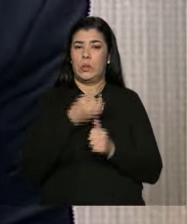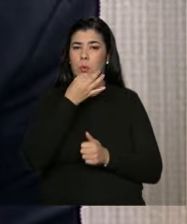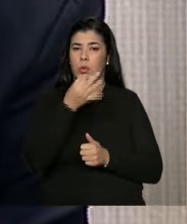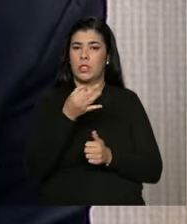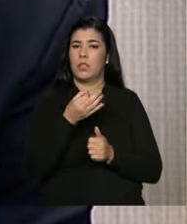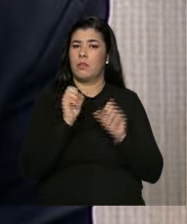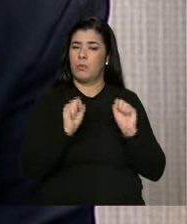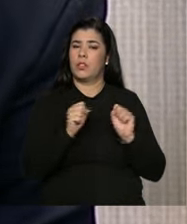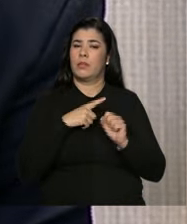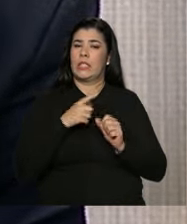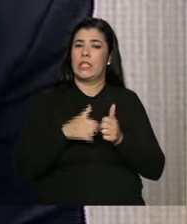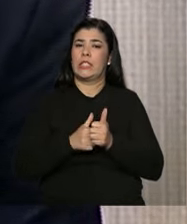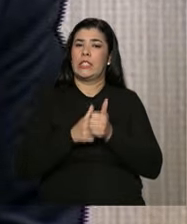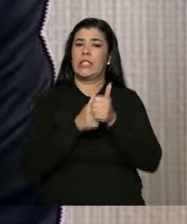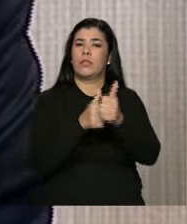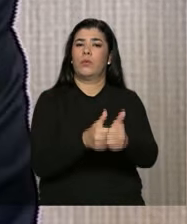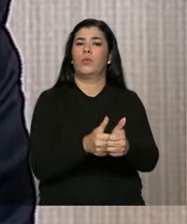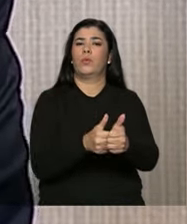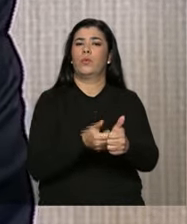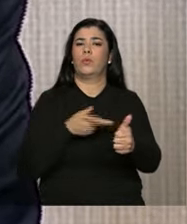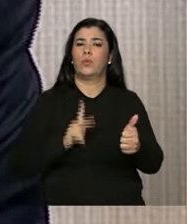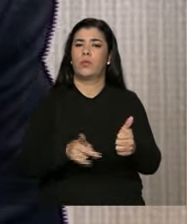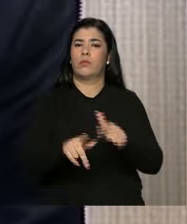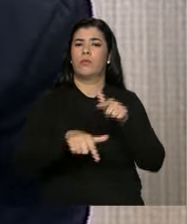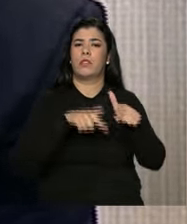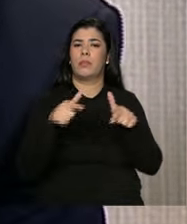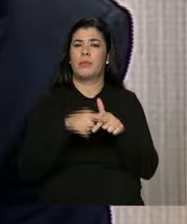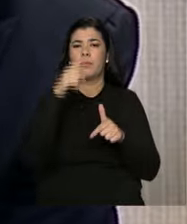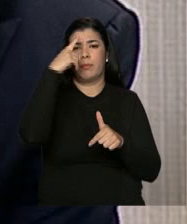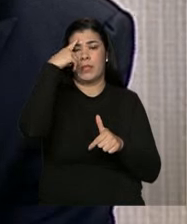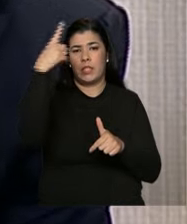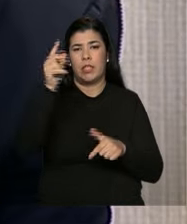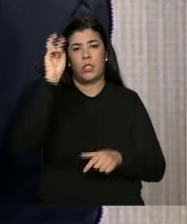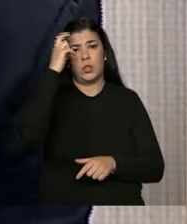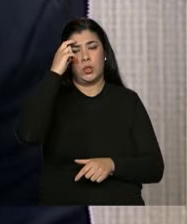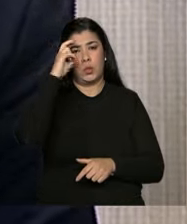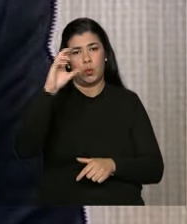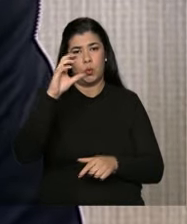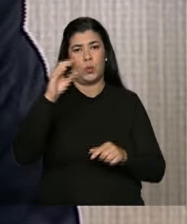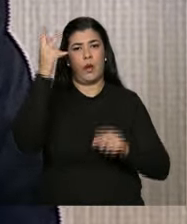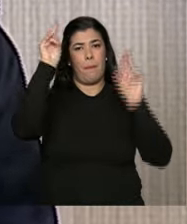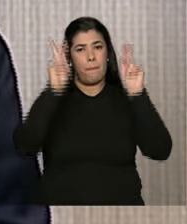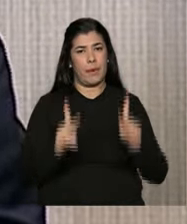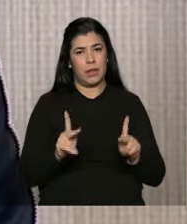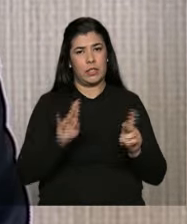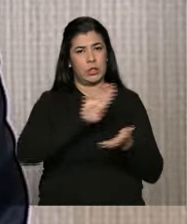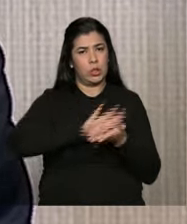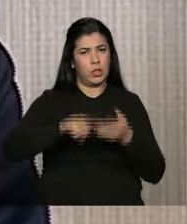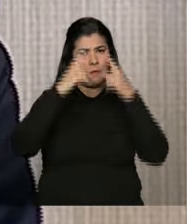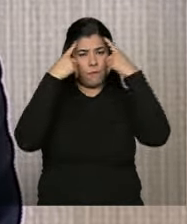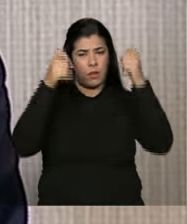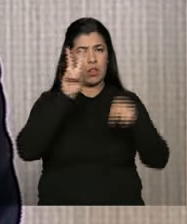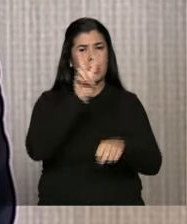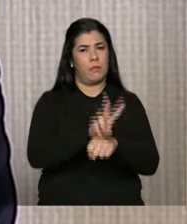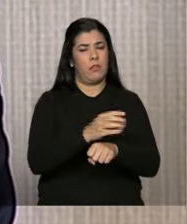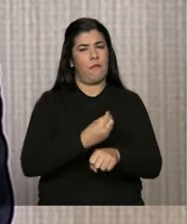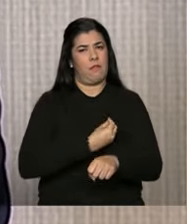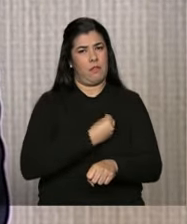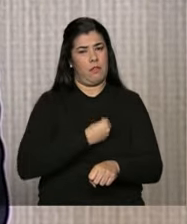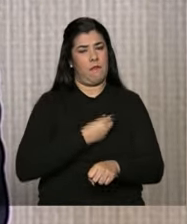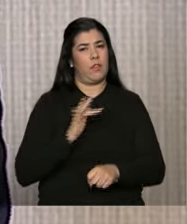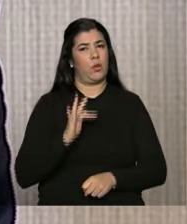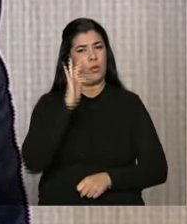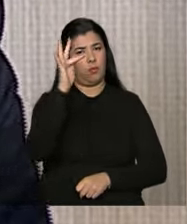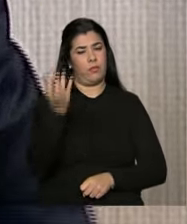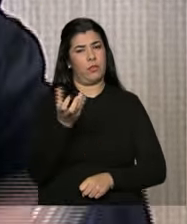guiados por uma ideia, eh, de combater essa cultura da violência e construir uma cultura de paz e de defesa da vida, que eu acho